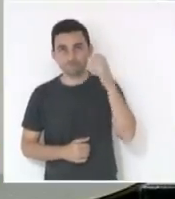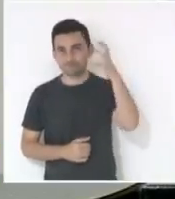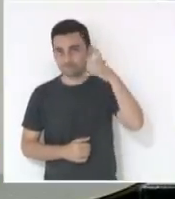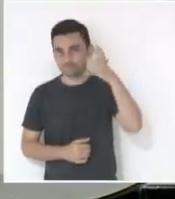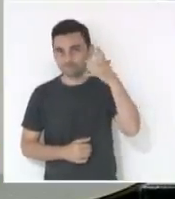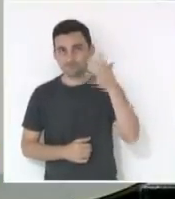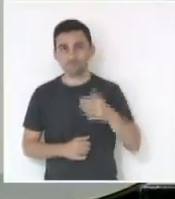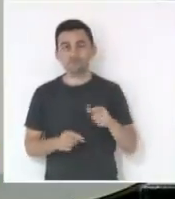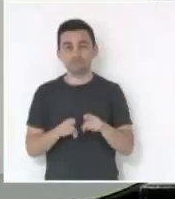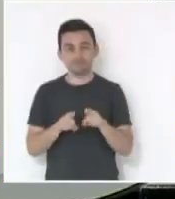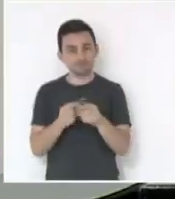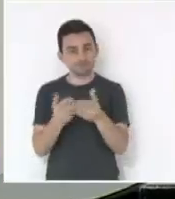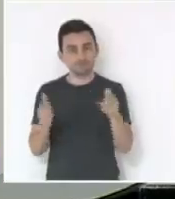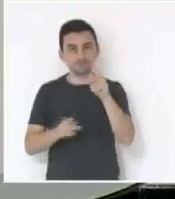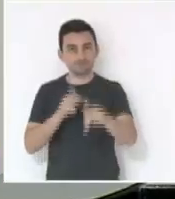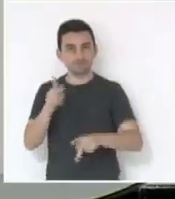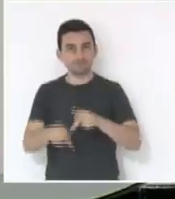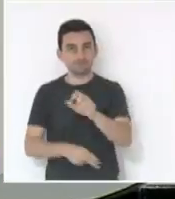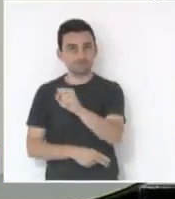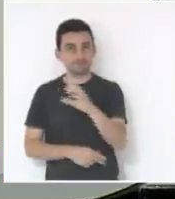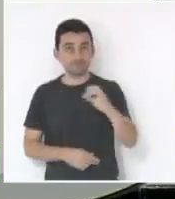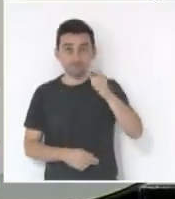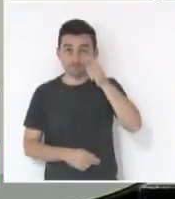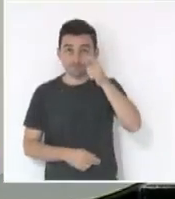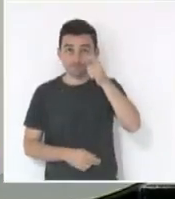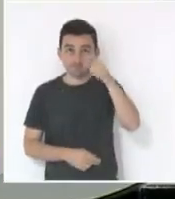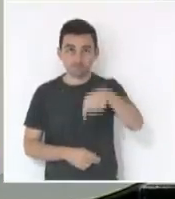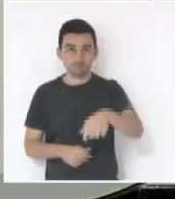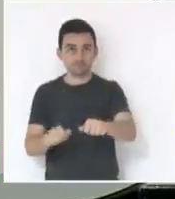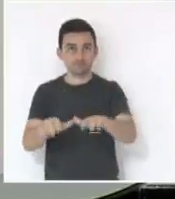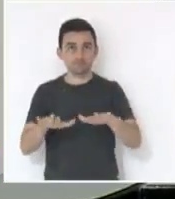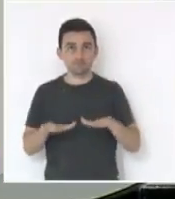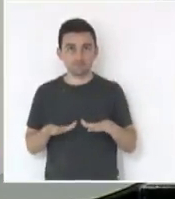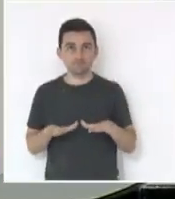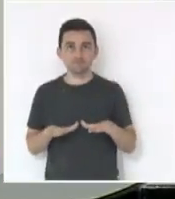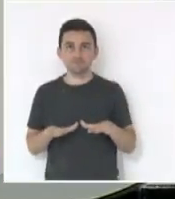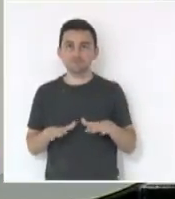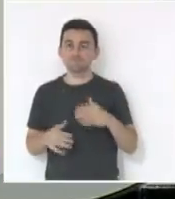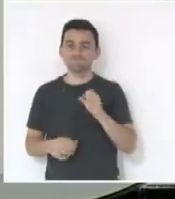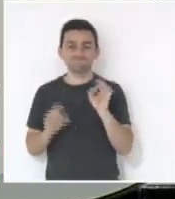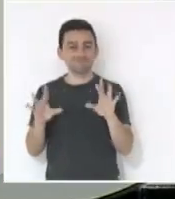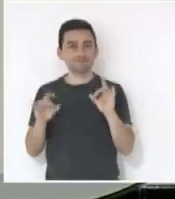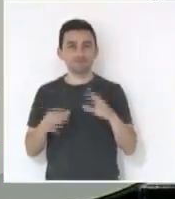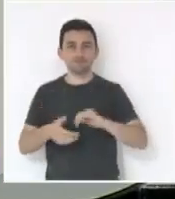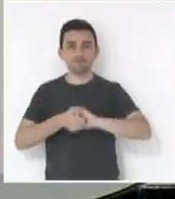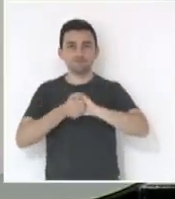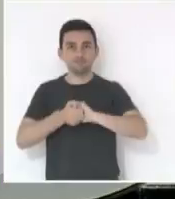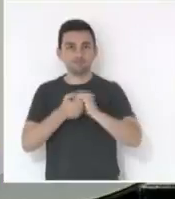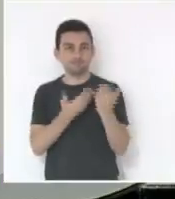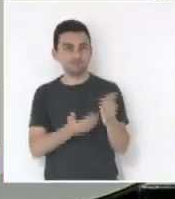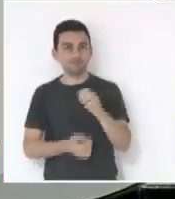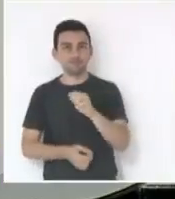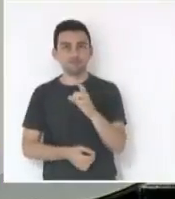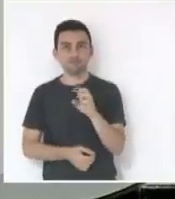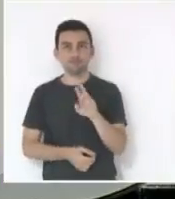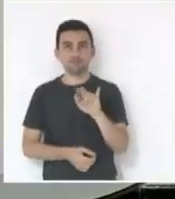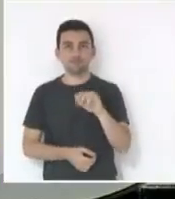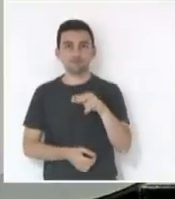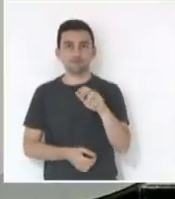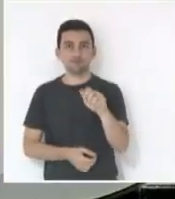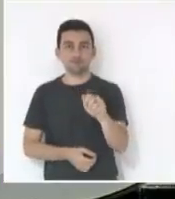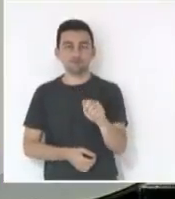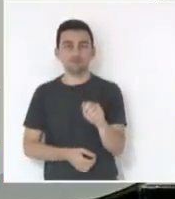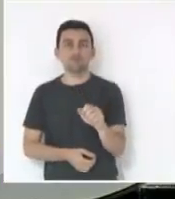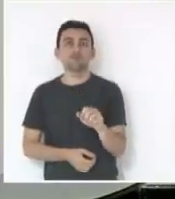estimados catarinenses que acompanham esta sessão, queria de forma muito especial cumprimentar também o Adriano. Hoje